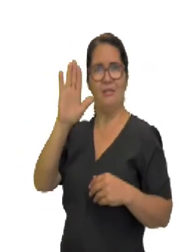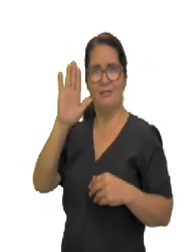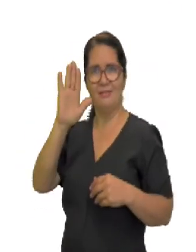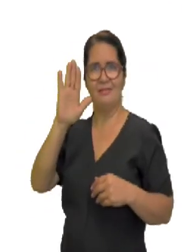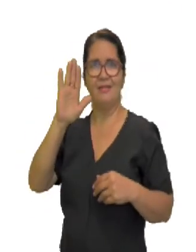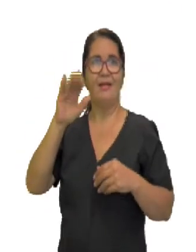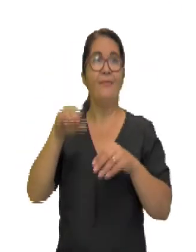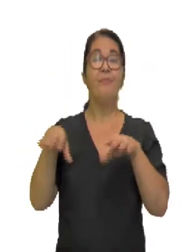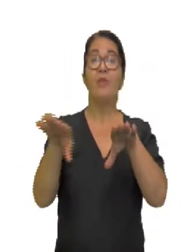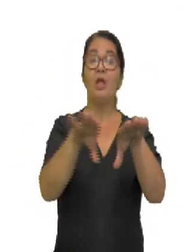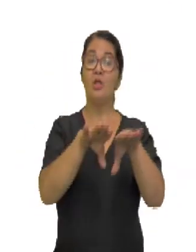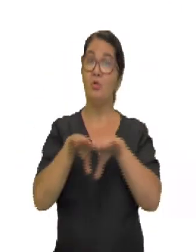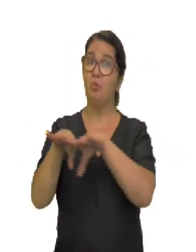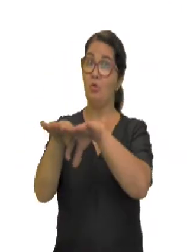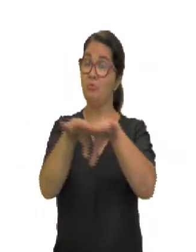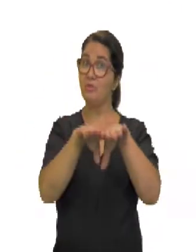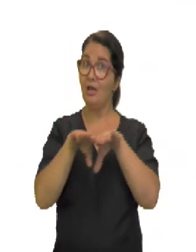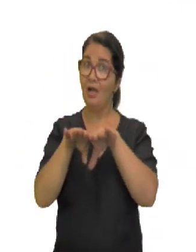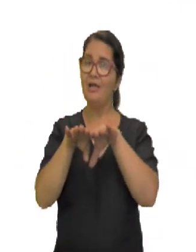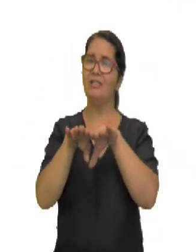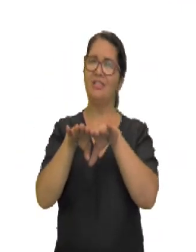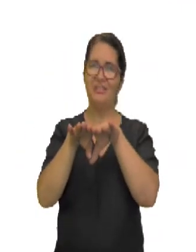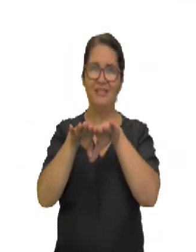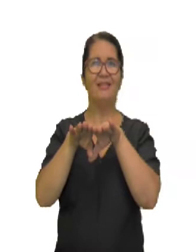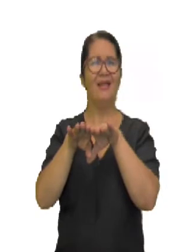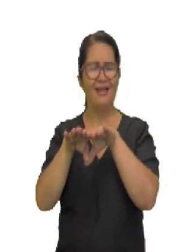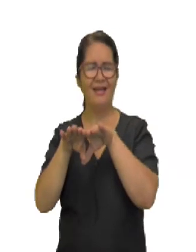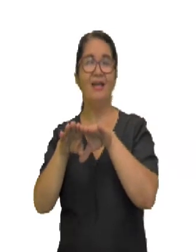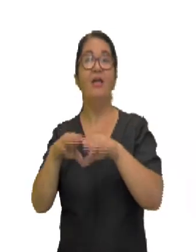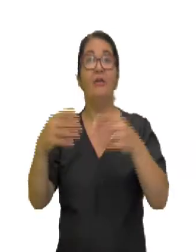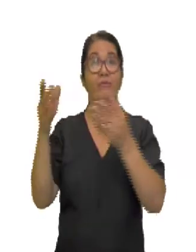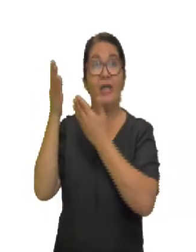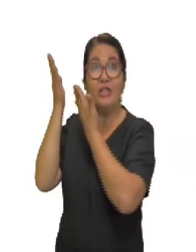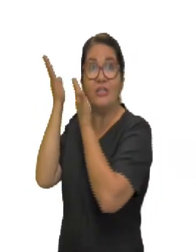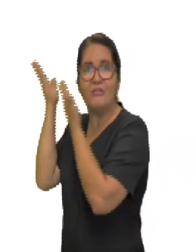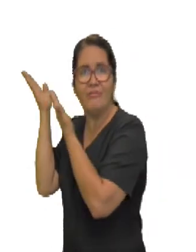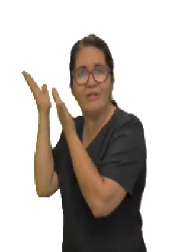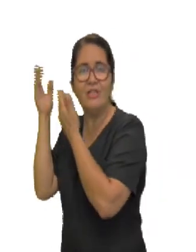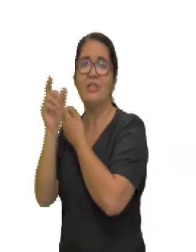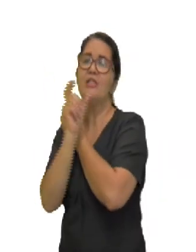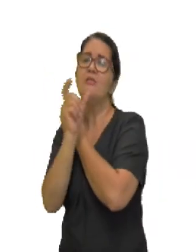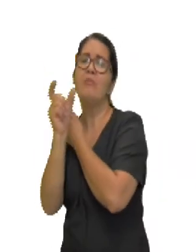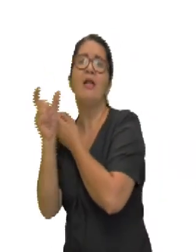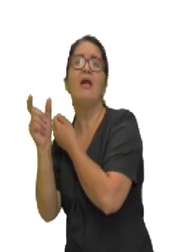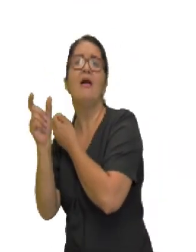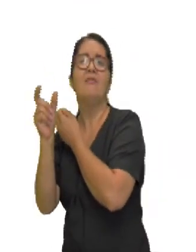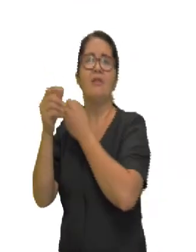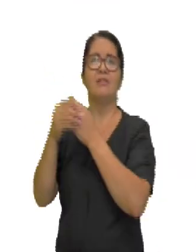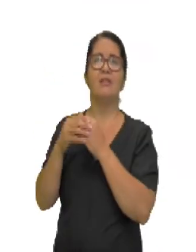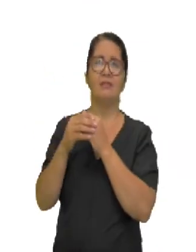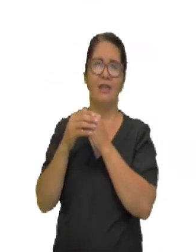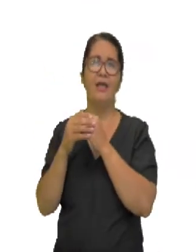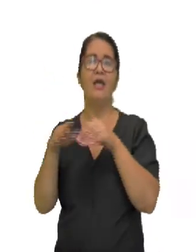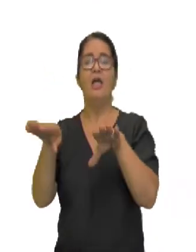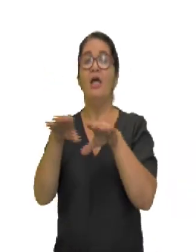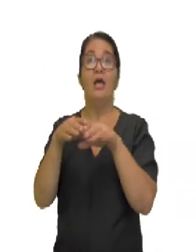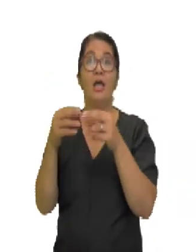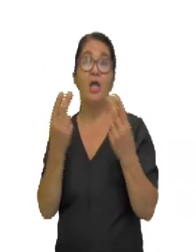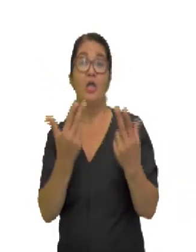forma. Igualdade, eu tenho a palavra tal qual, tanto e quanto. No superioridade,